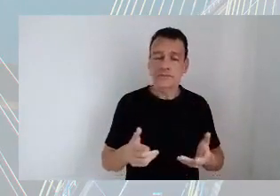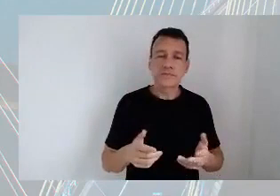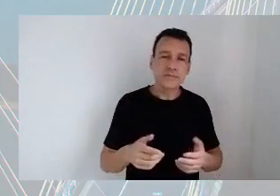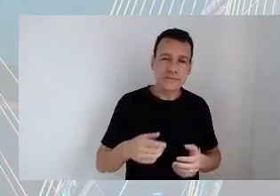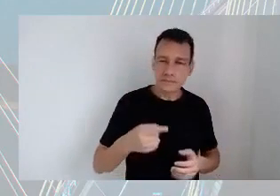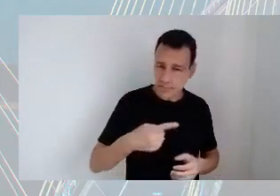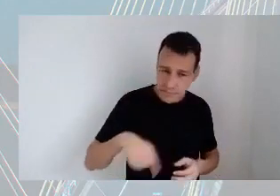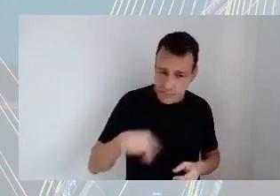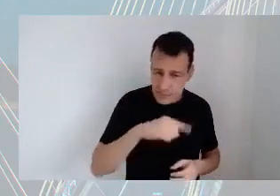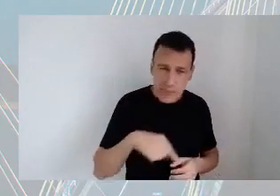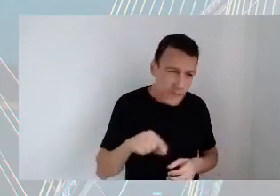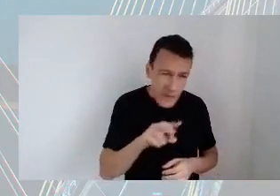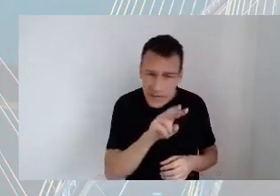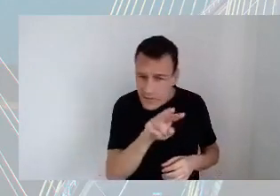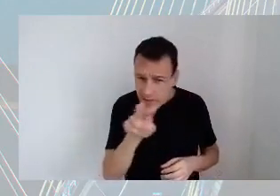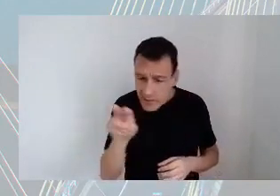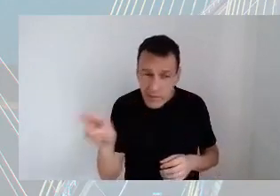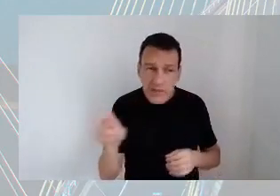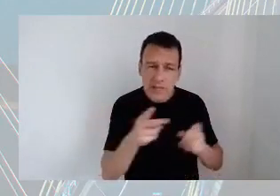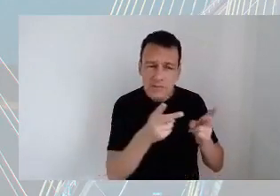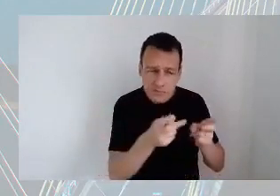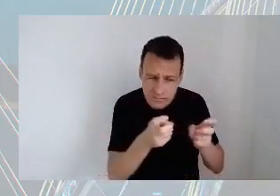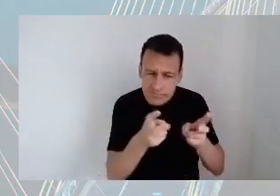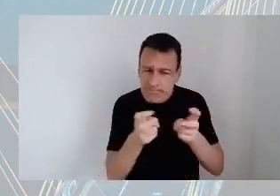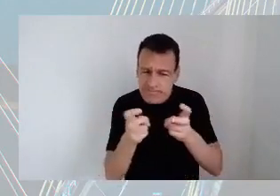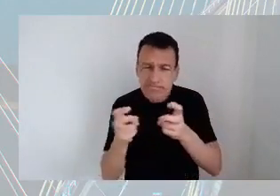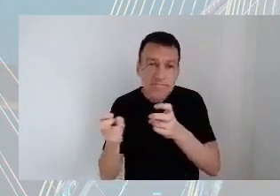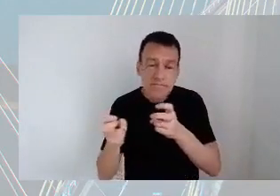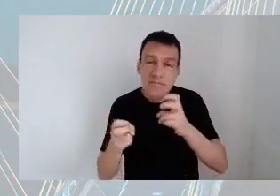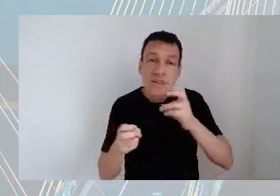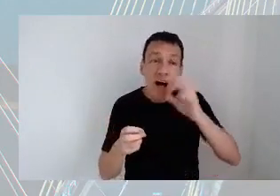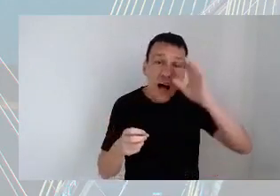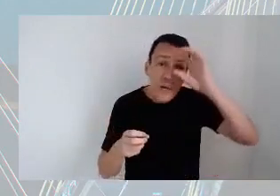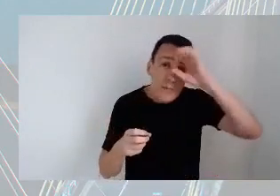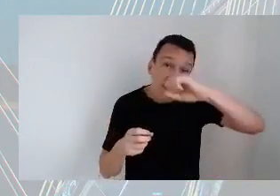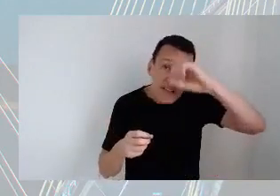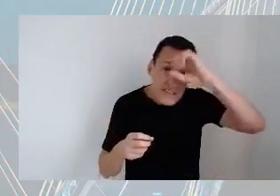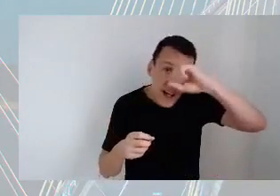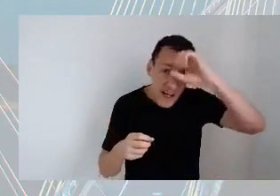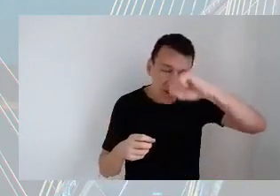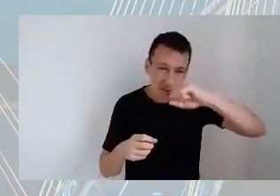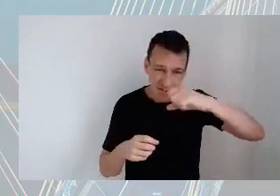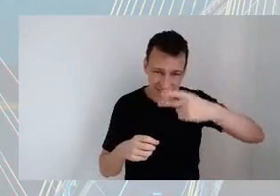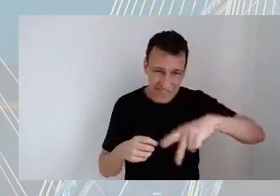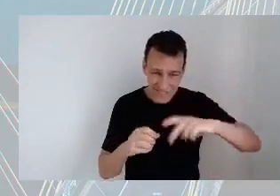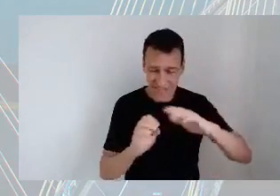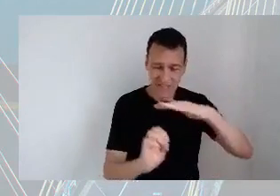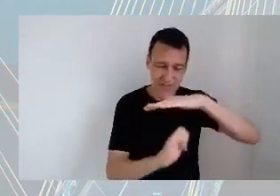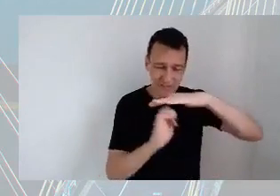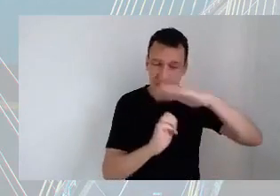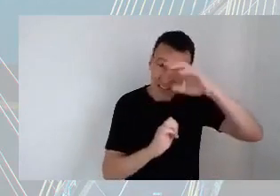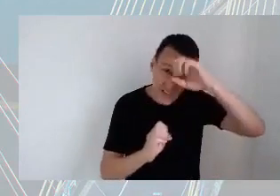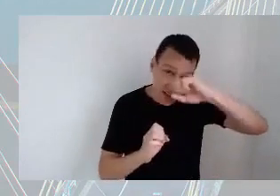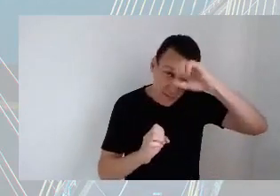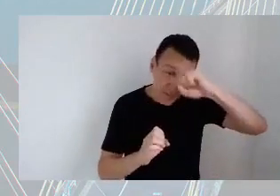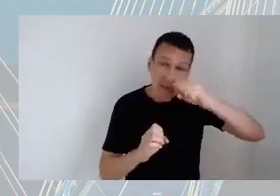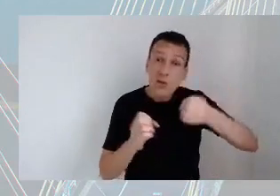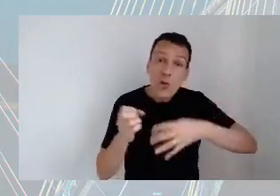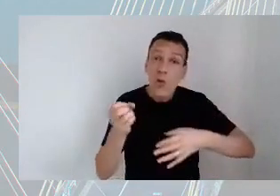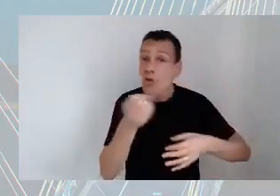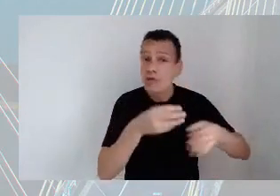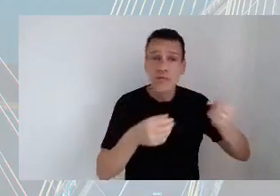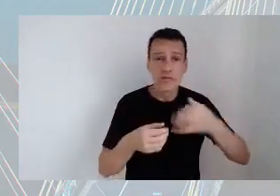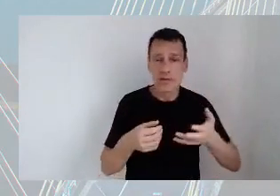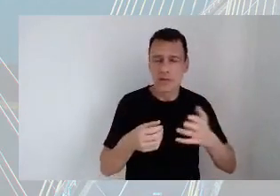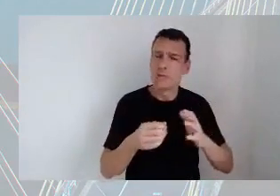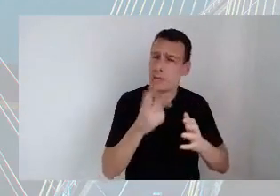do aprendizado da organização. Parece bobo, né? Mas muitas pessoas não têm, na realidade do dia a dia, não têm a menor